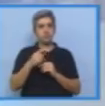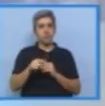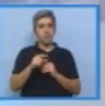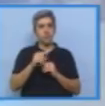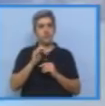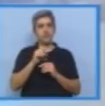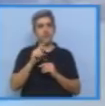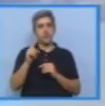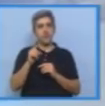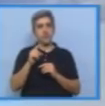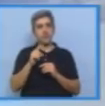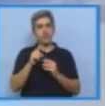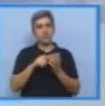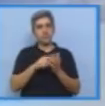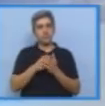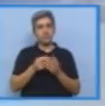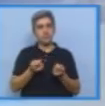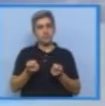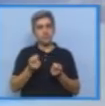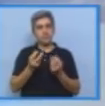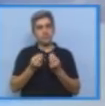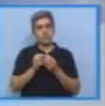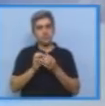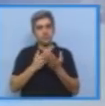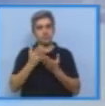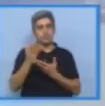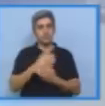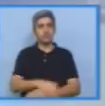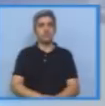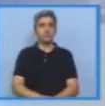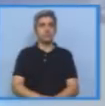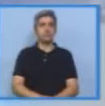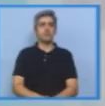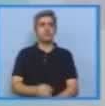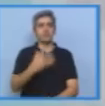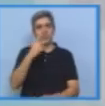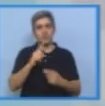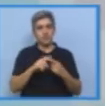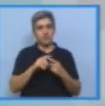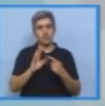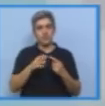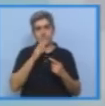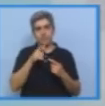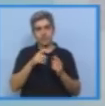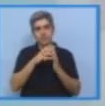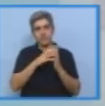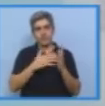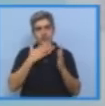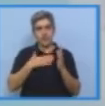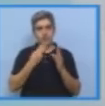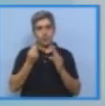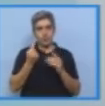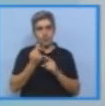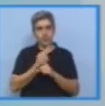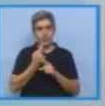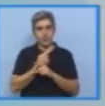fé", que sempre dirige a quem com ele se relaciona? Bem, em primeiro lugar, é preciso dizer que este texto dá-nos muitos elementos. De